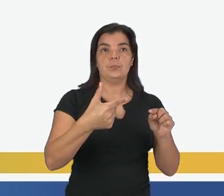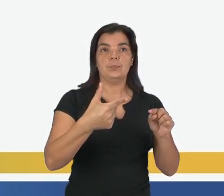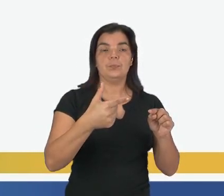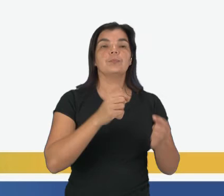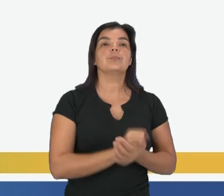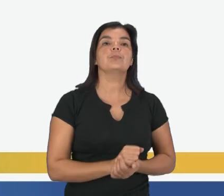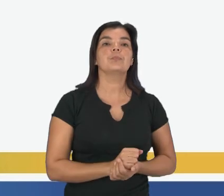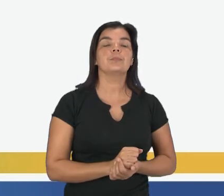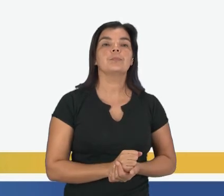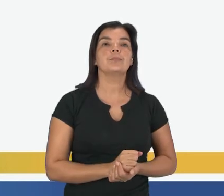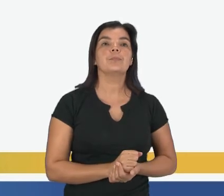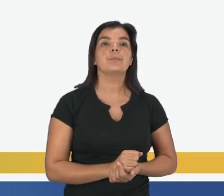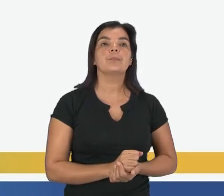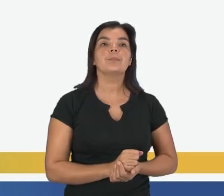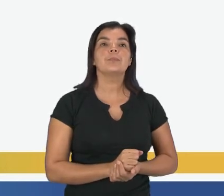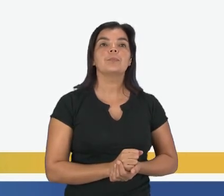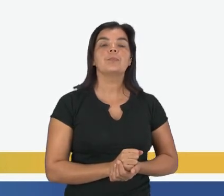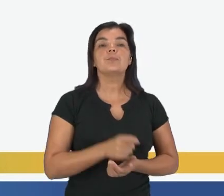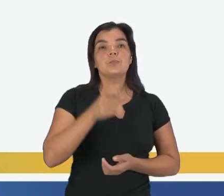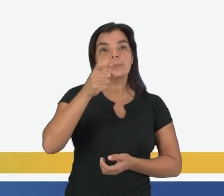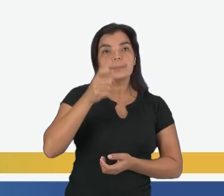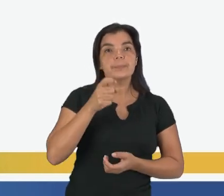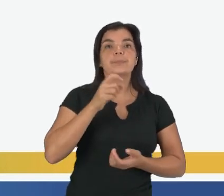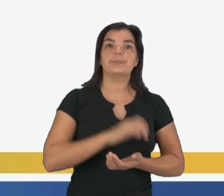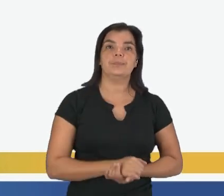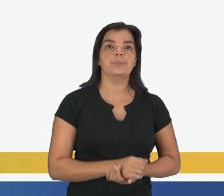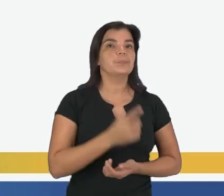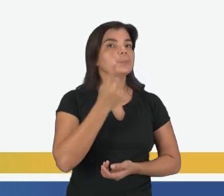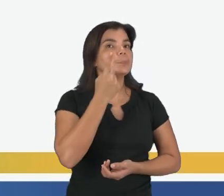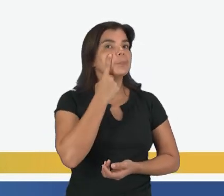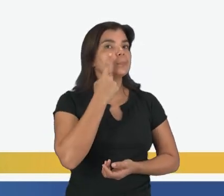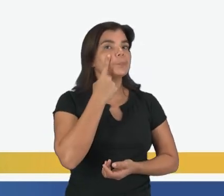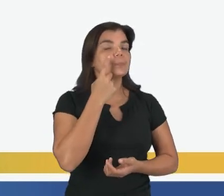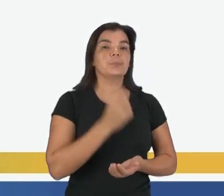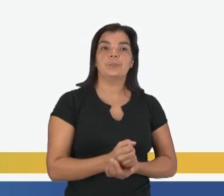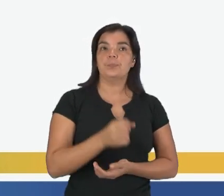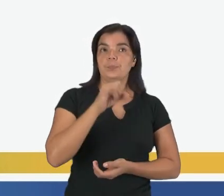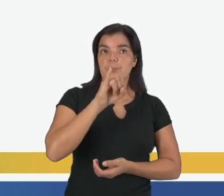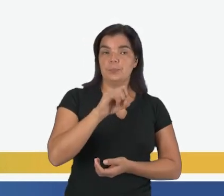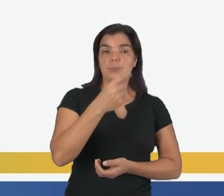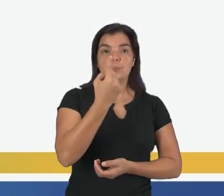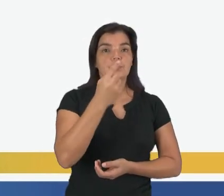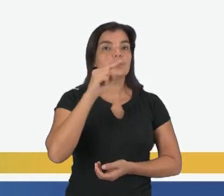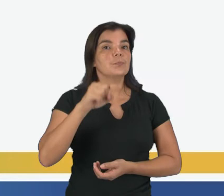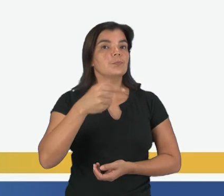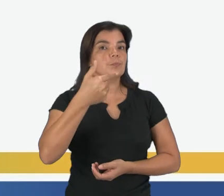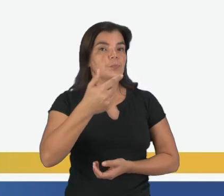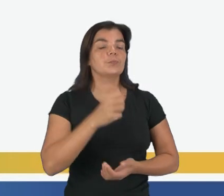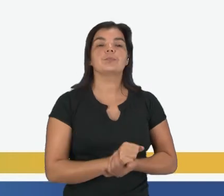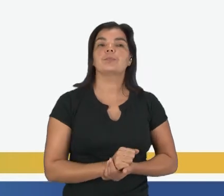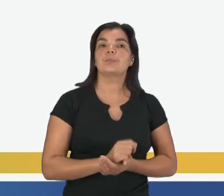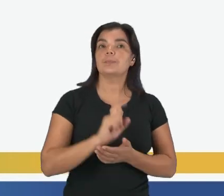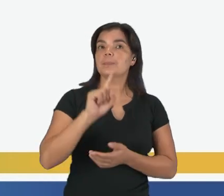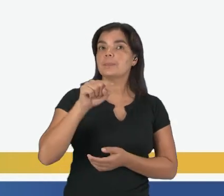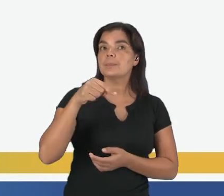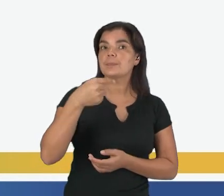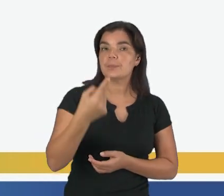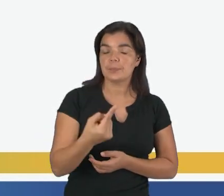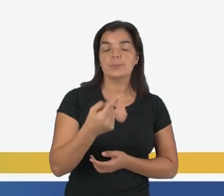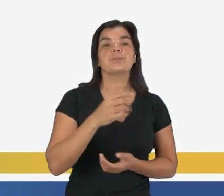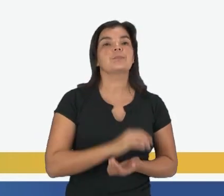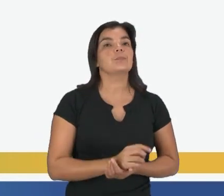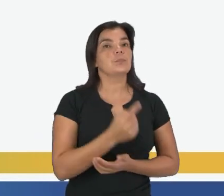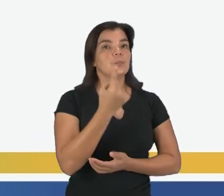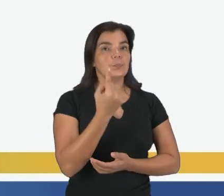1,2 décimo, melhor falando, com um x. Observe, se eu tenho 1,2, logo depois